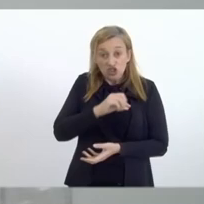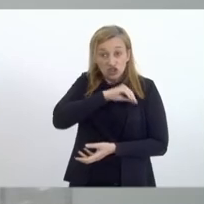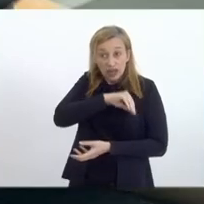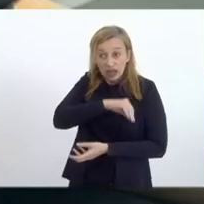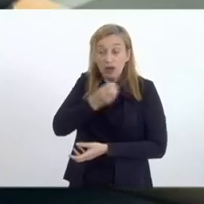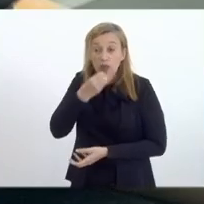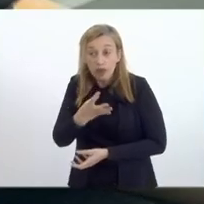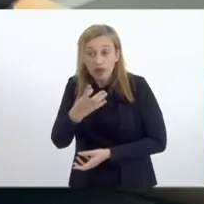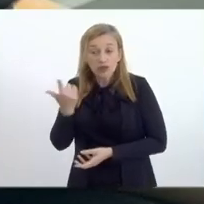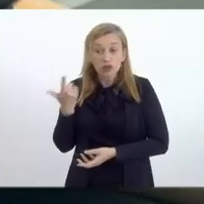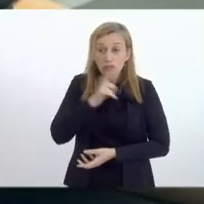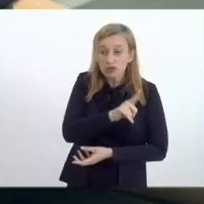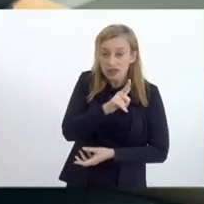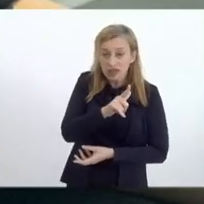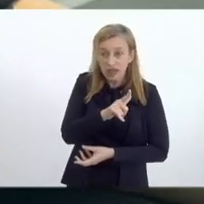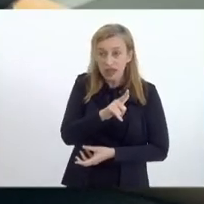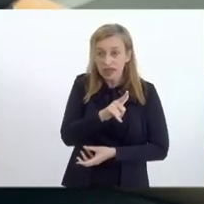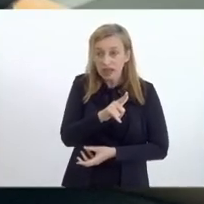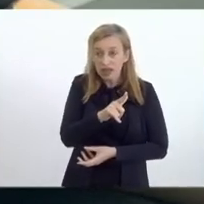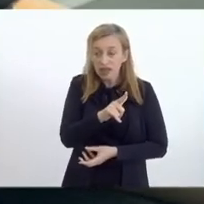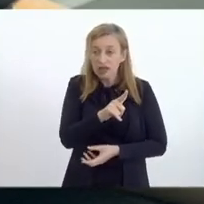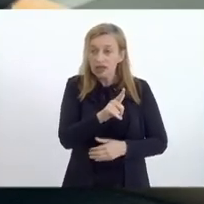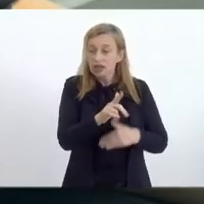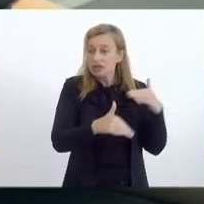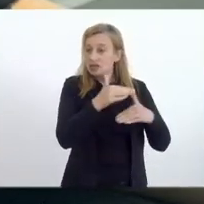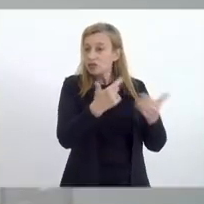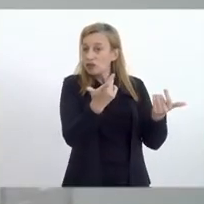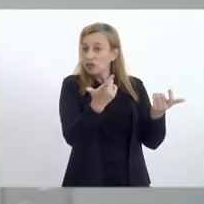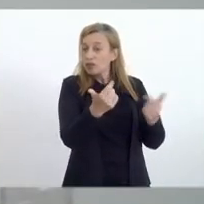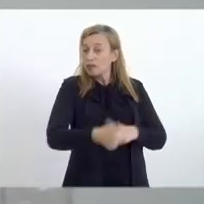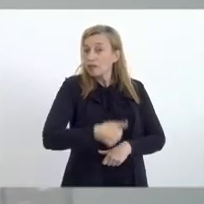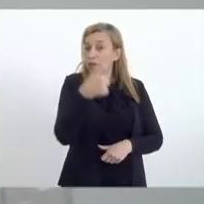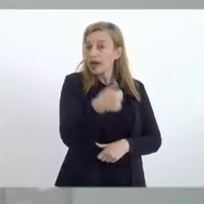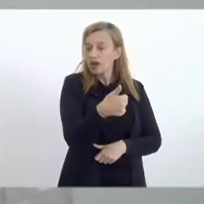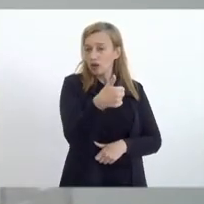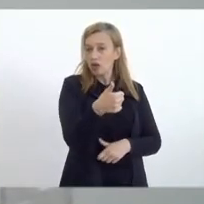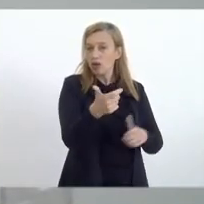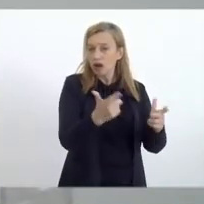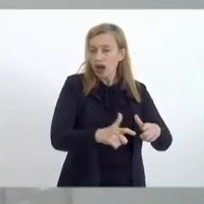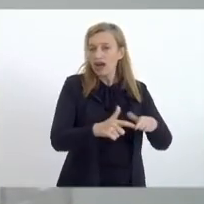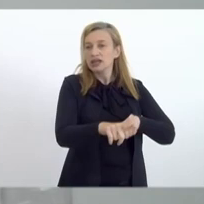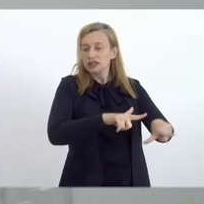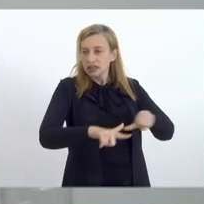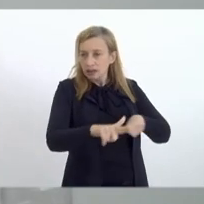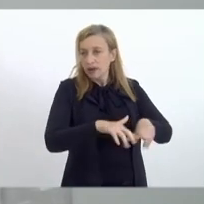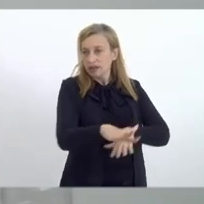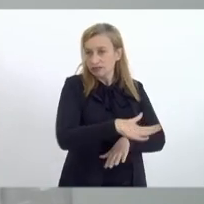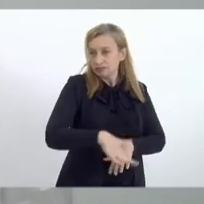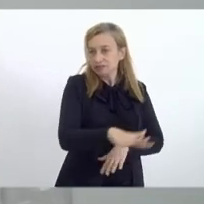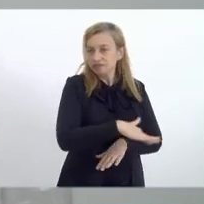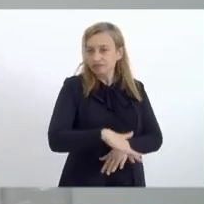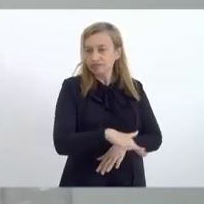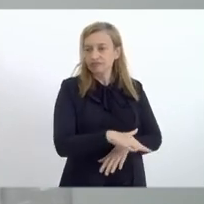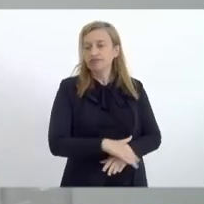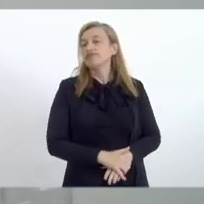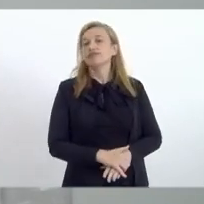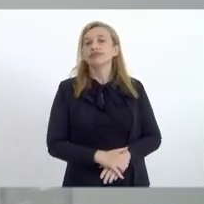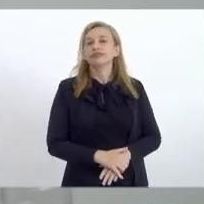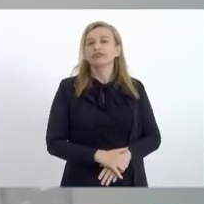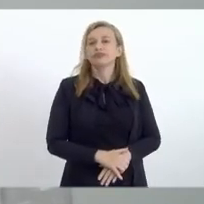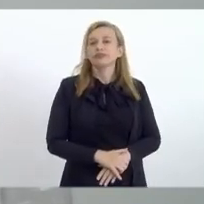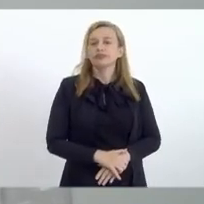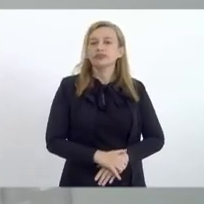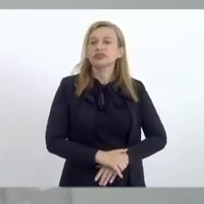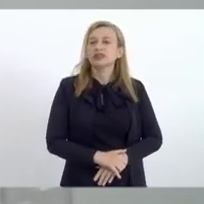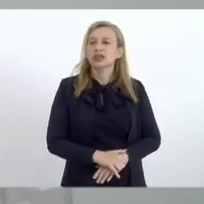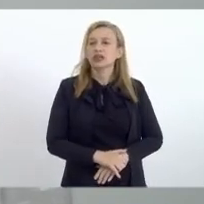consegue tirar aquele estigma antigo do servidor público, lá de trás, do servidor público muito burocrático e